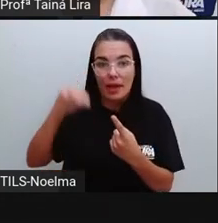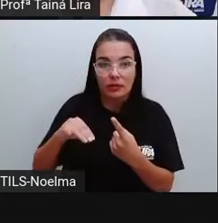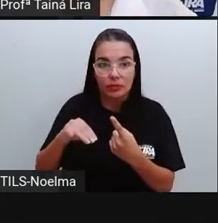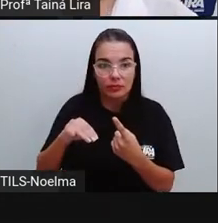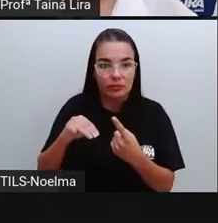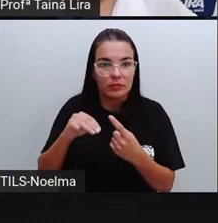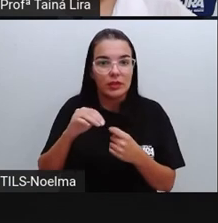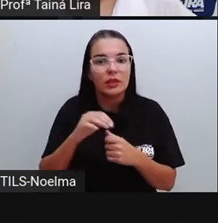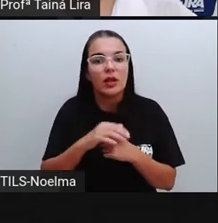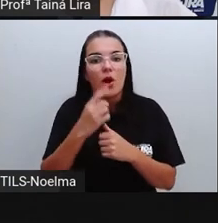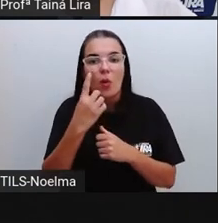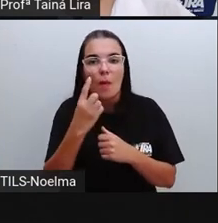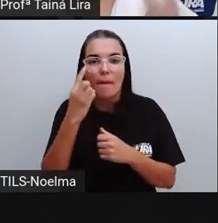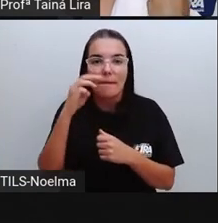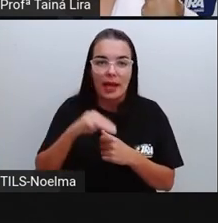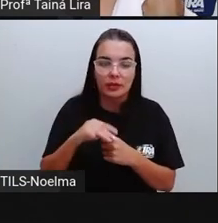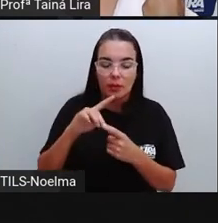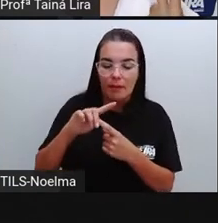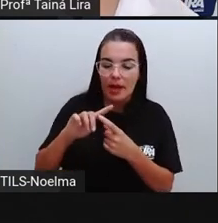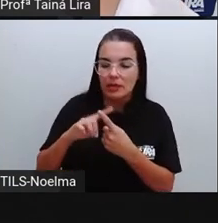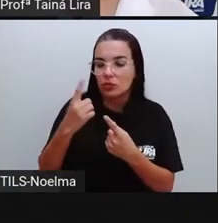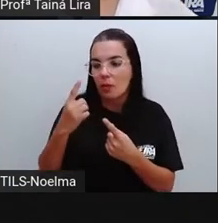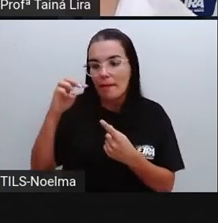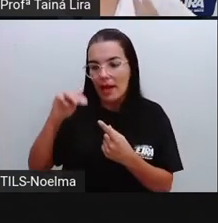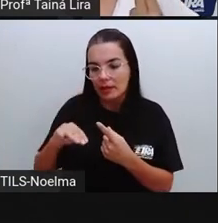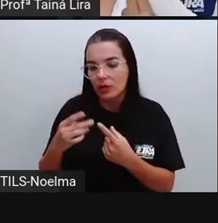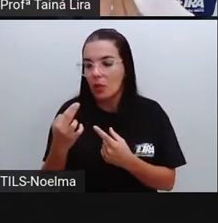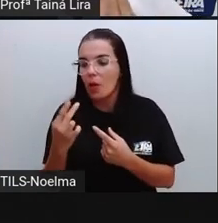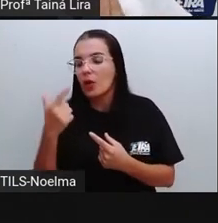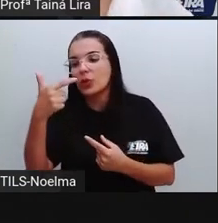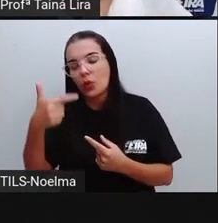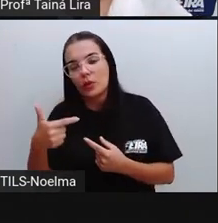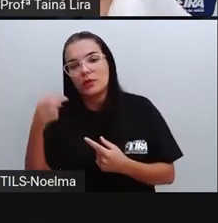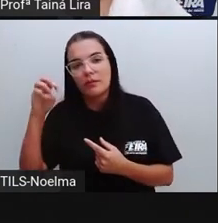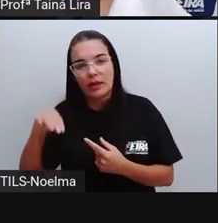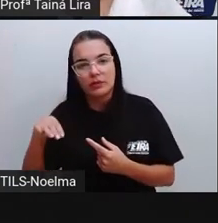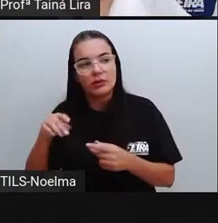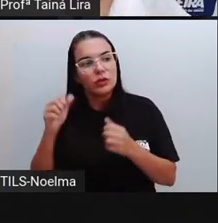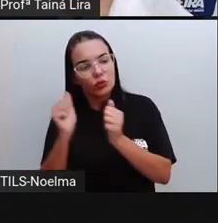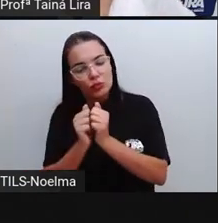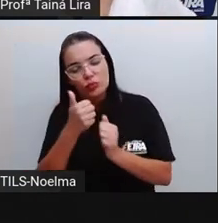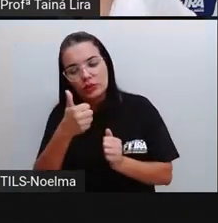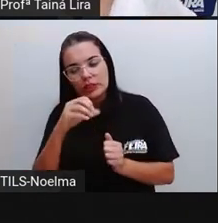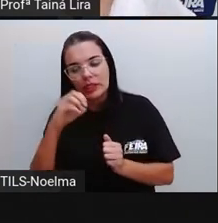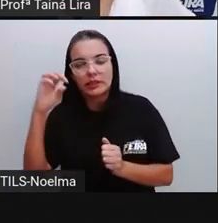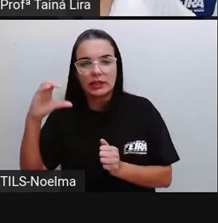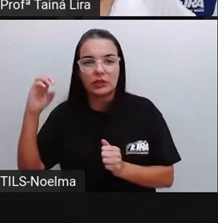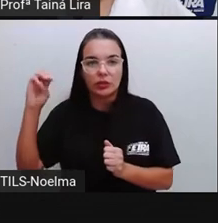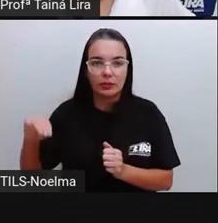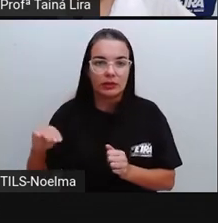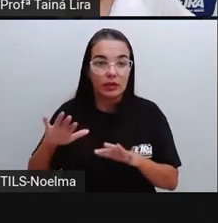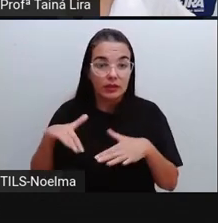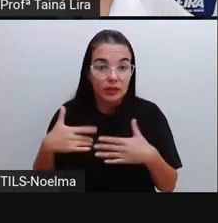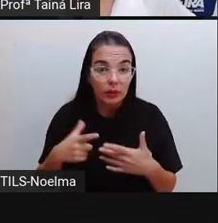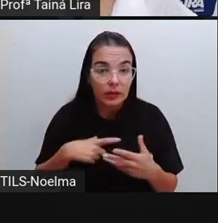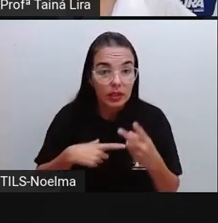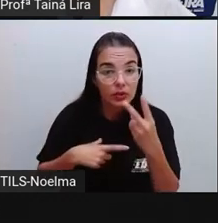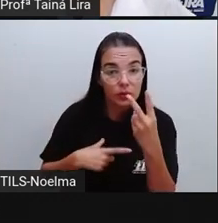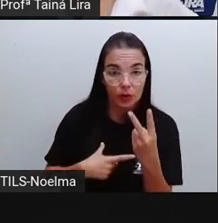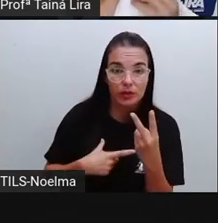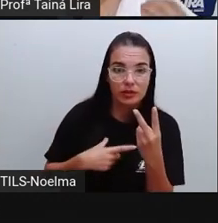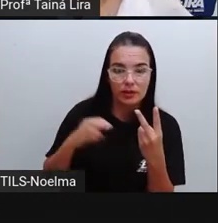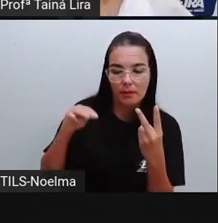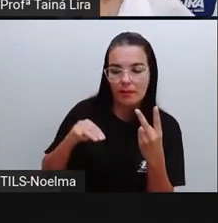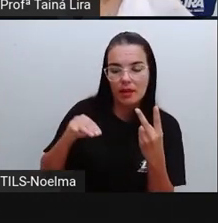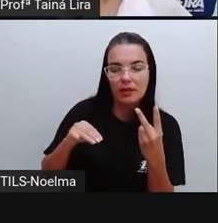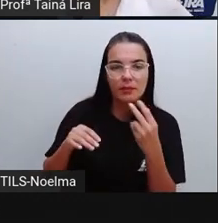1 metro mais 1 metro. Então, 1 metro mais 1 metro é igual a 2 metros, e eu coloquei aqui os 10 centímetros. Então, aqui eu tenho 2 metros.